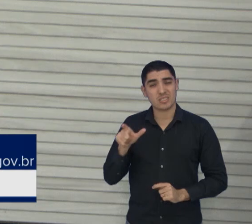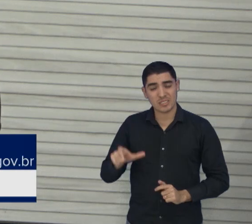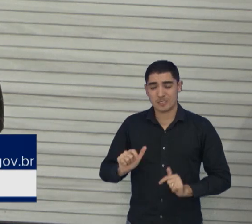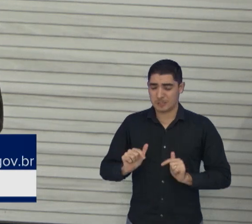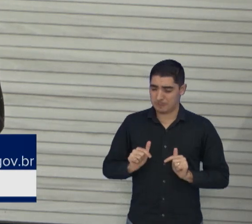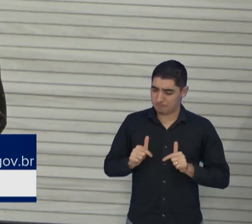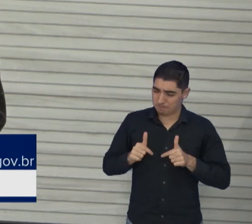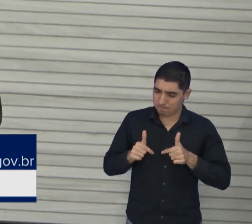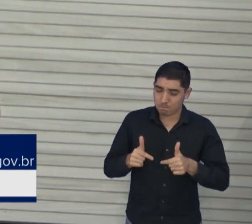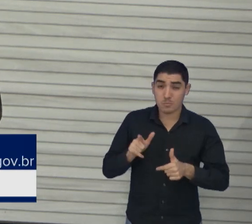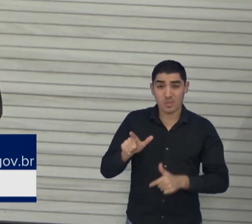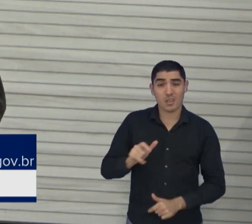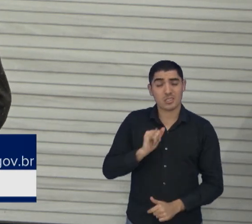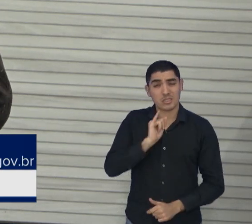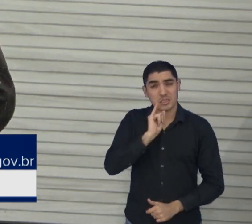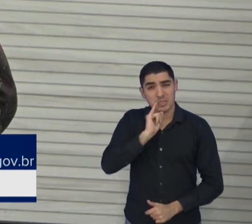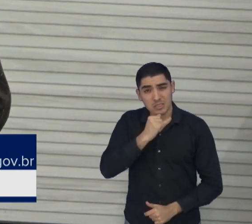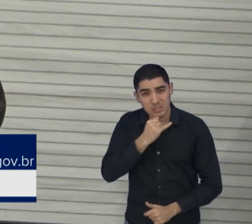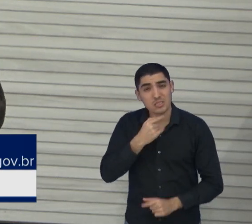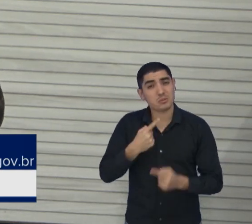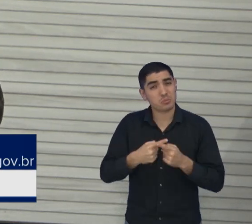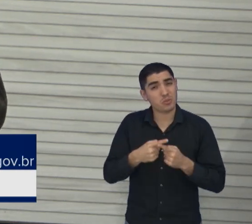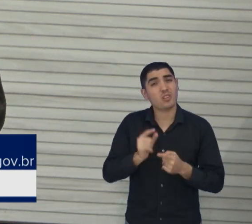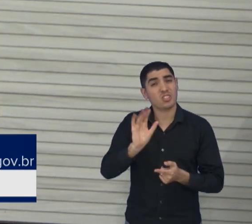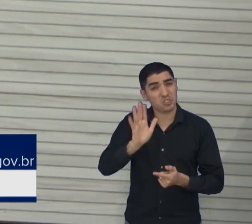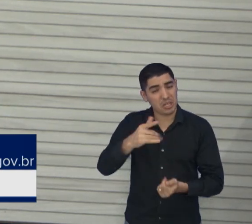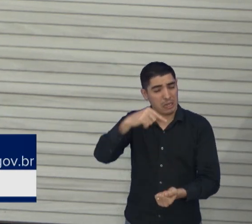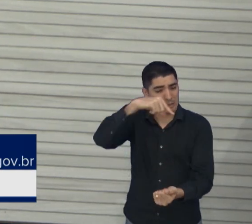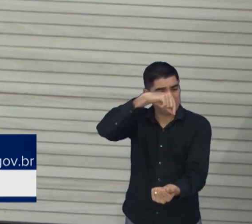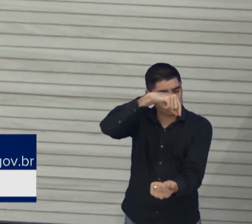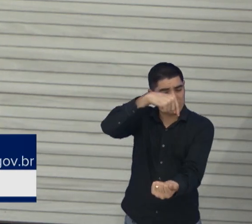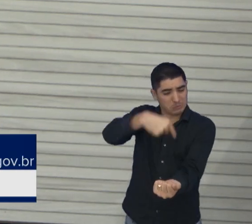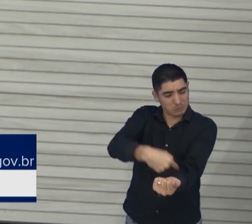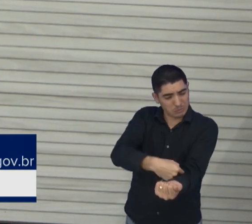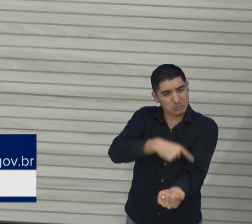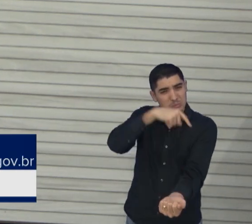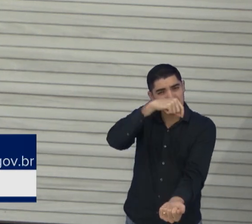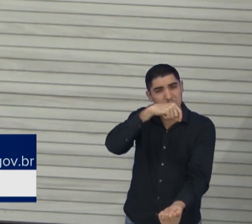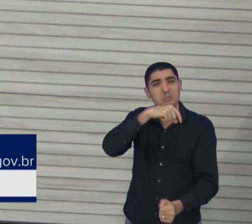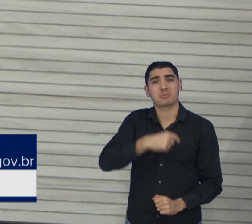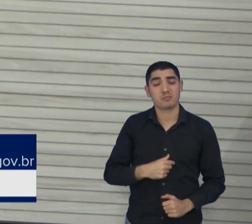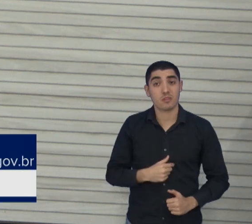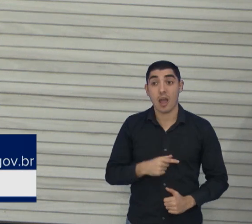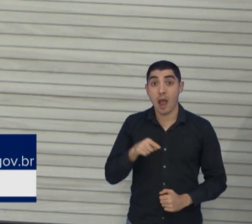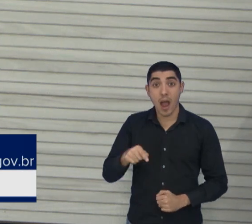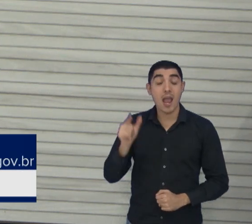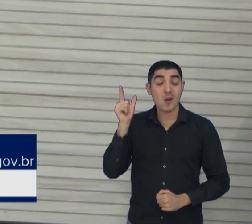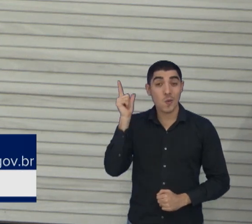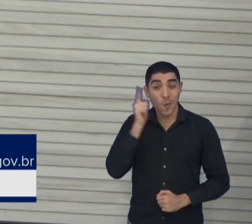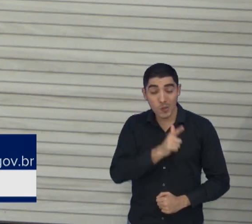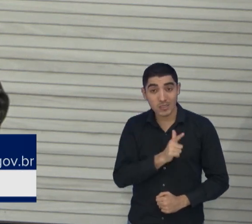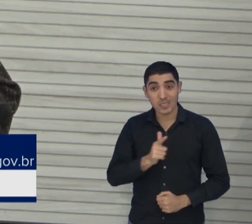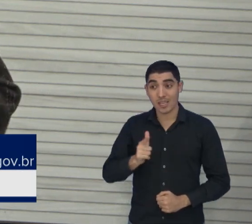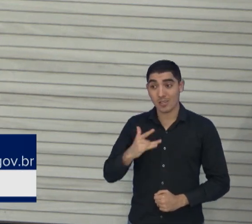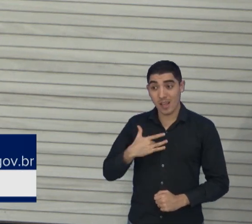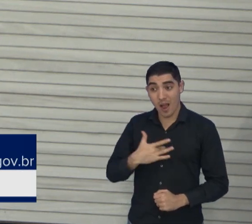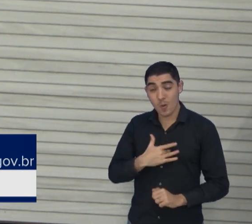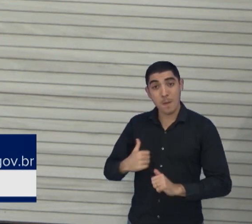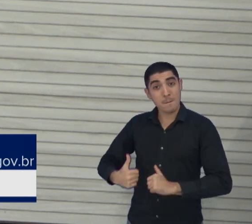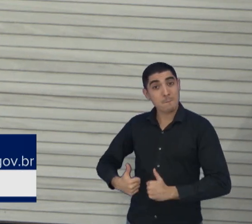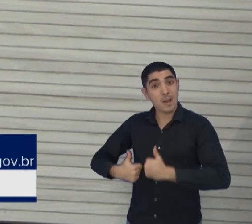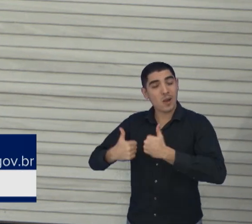pela triste história da quimioterapia, superado tudo isso, voltando no dia a dia,